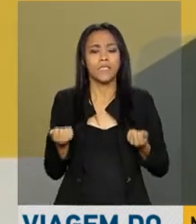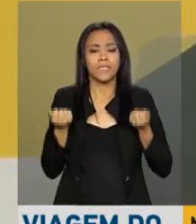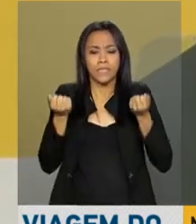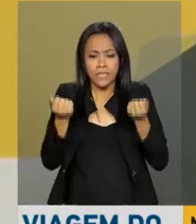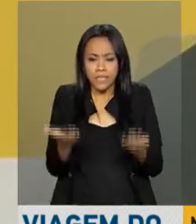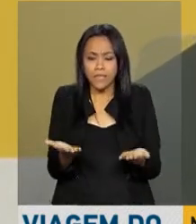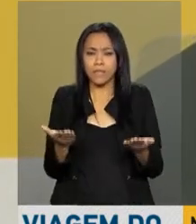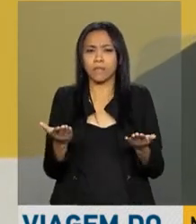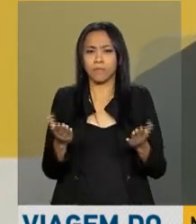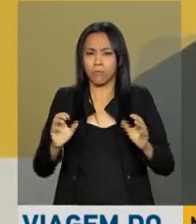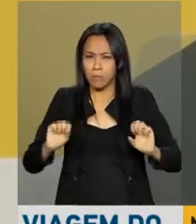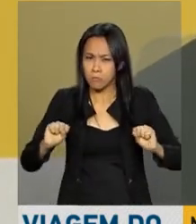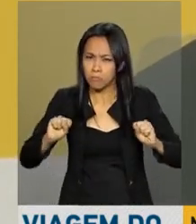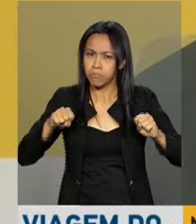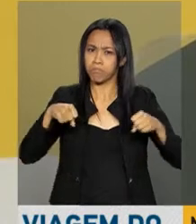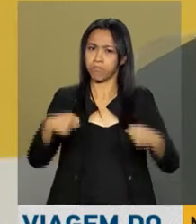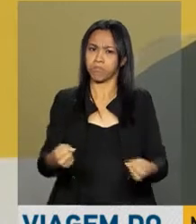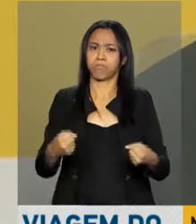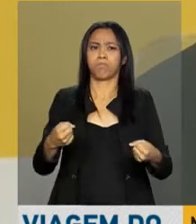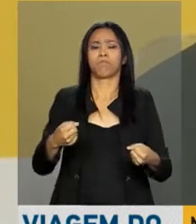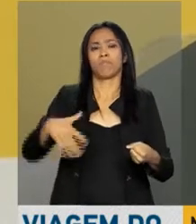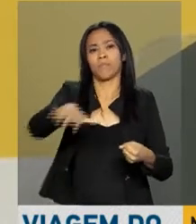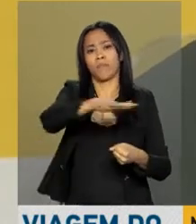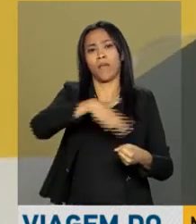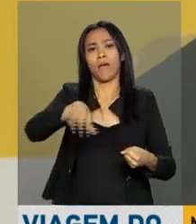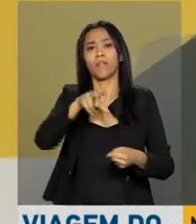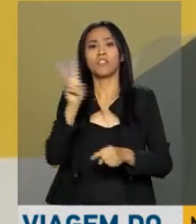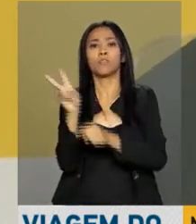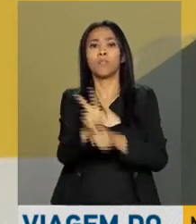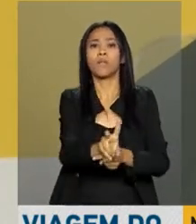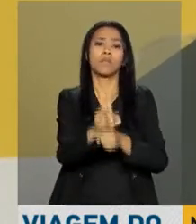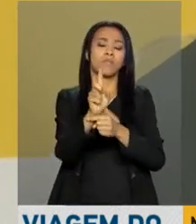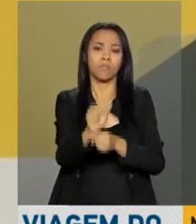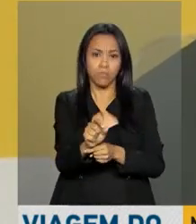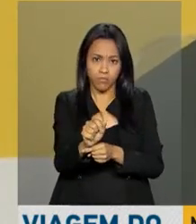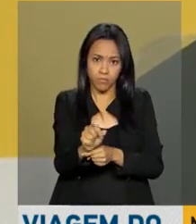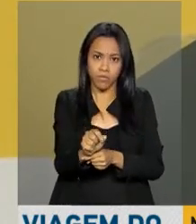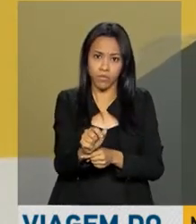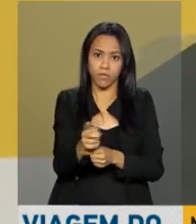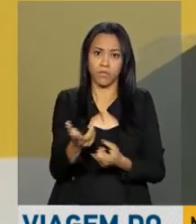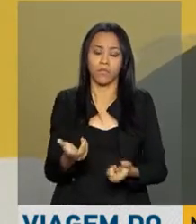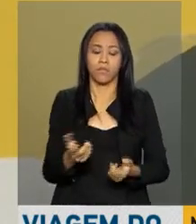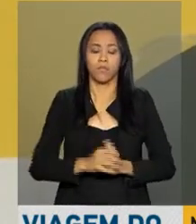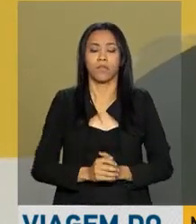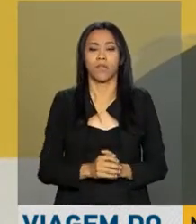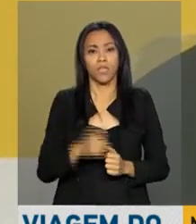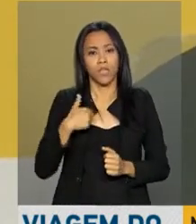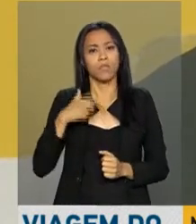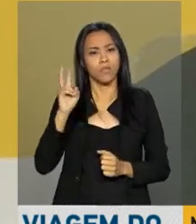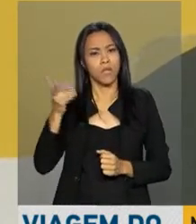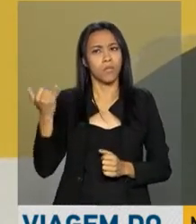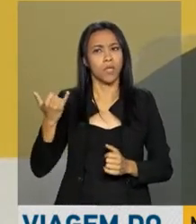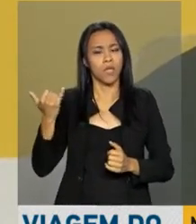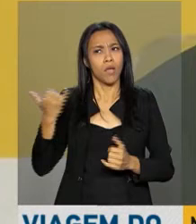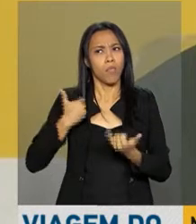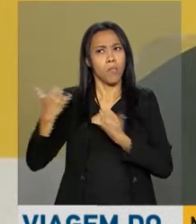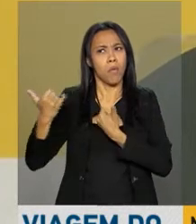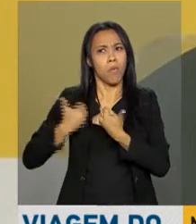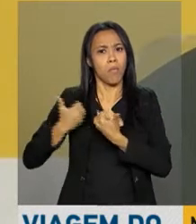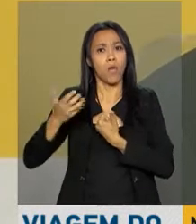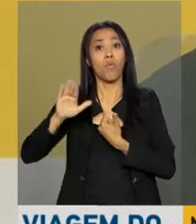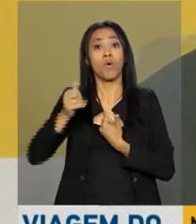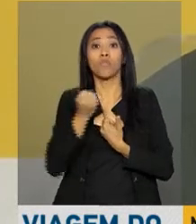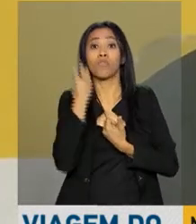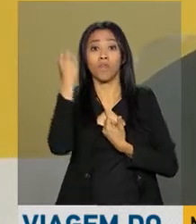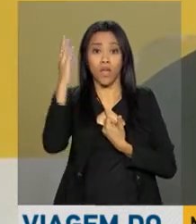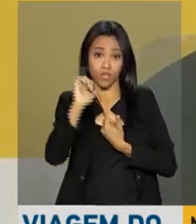competitividade no mercado de crédito por exemplo em vários níveis é uma coisa que eu ouço sempre com o gol o exterior e quando